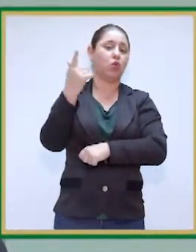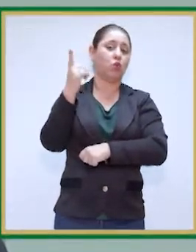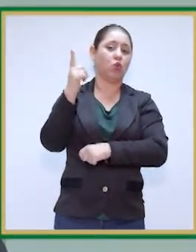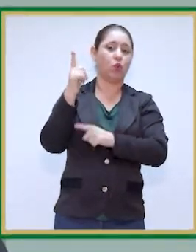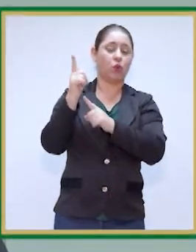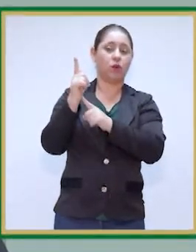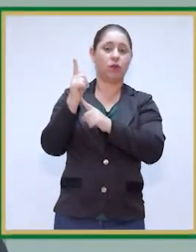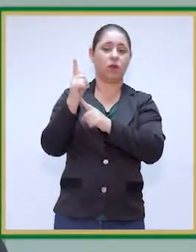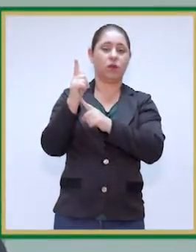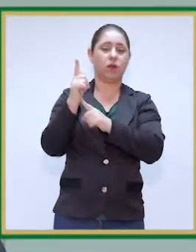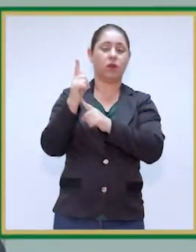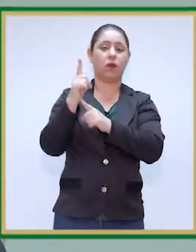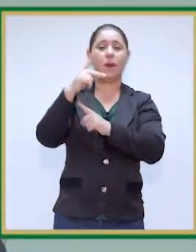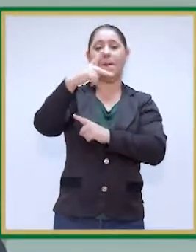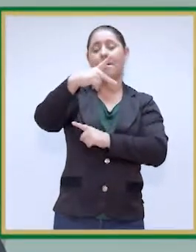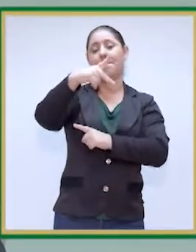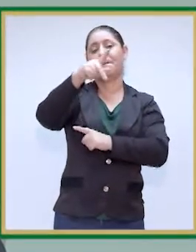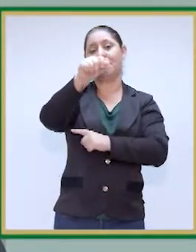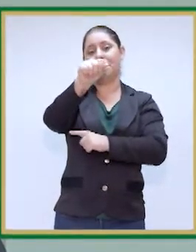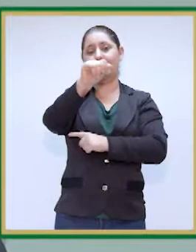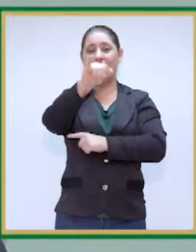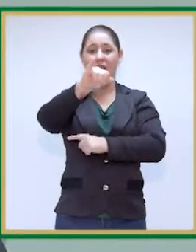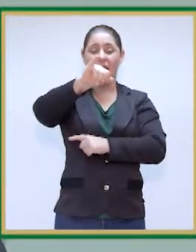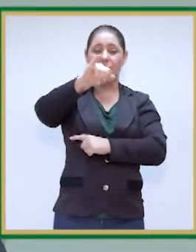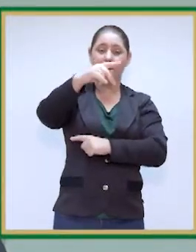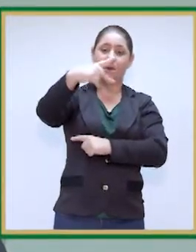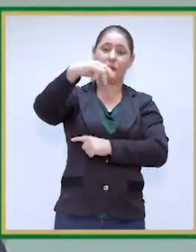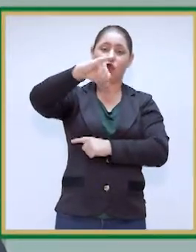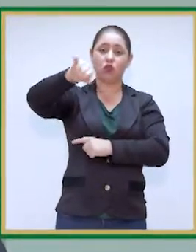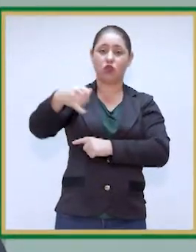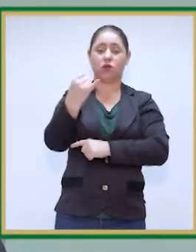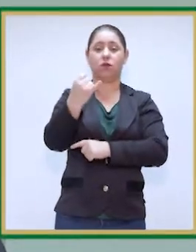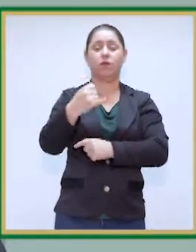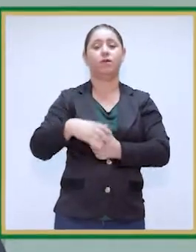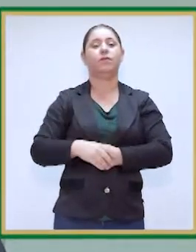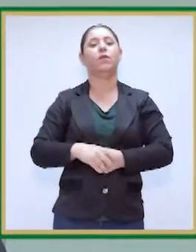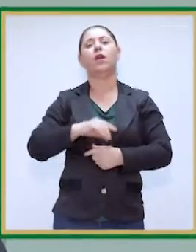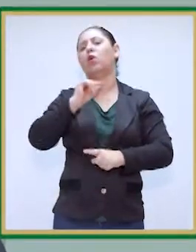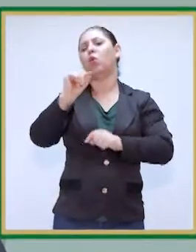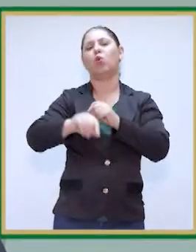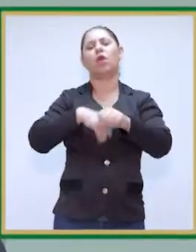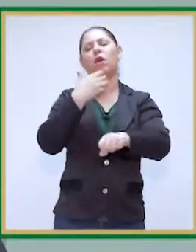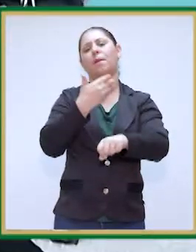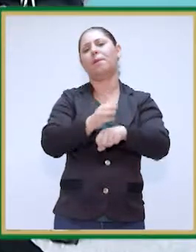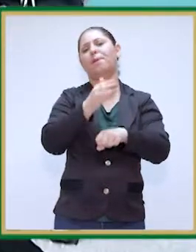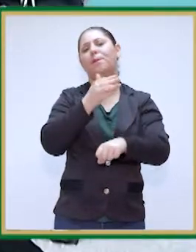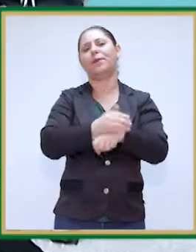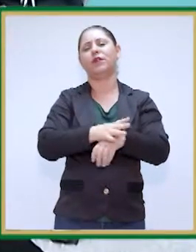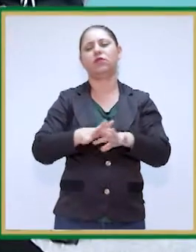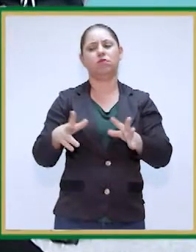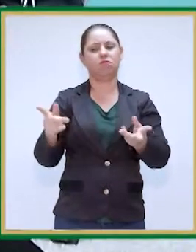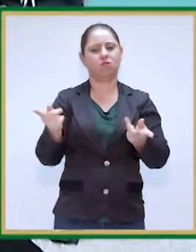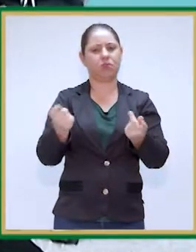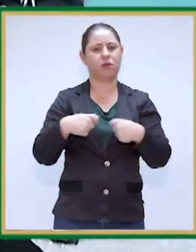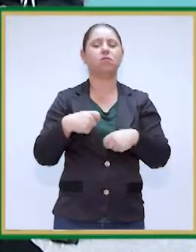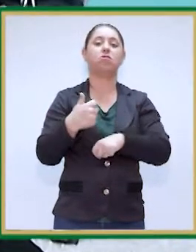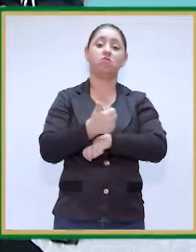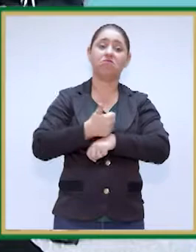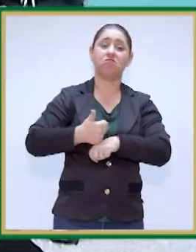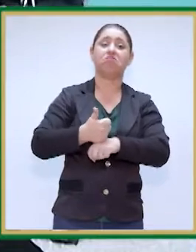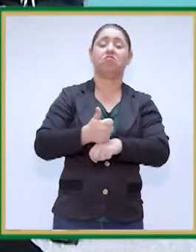de Goiás, e o projeto PAI-PJ do estado de Minas Gerais. Então, são práticas